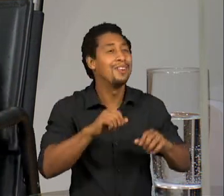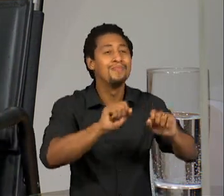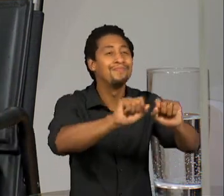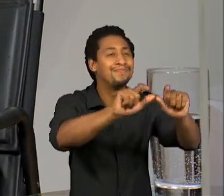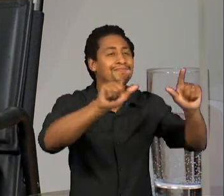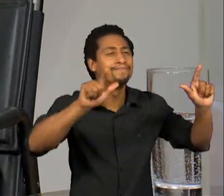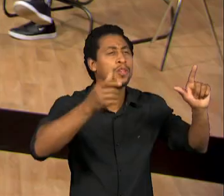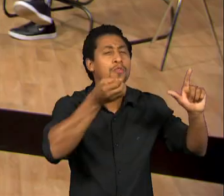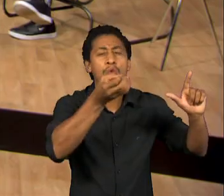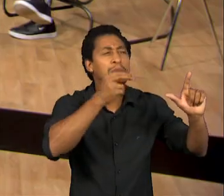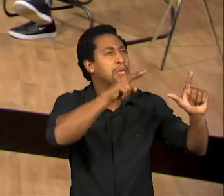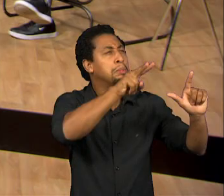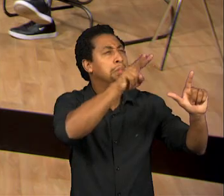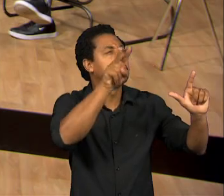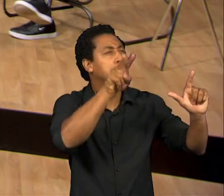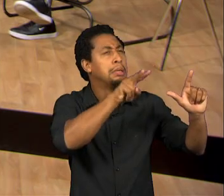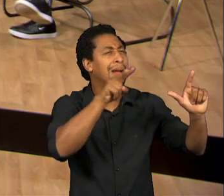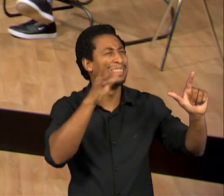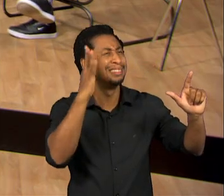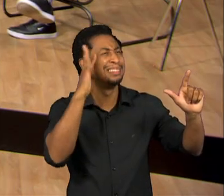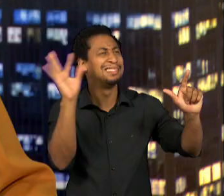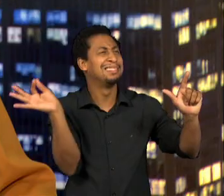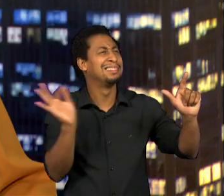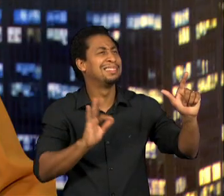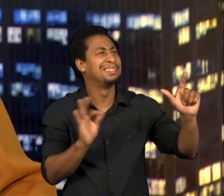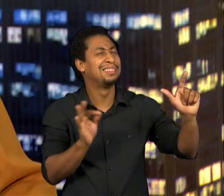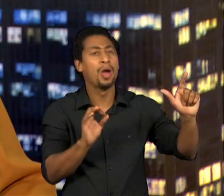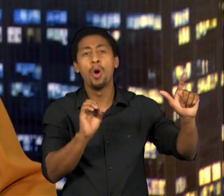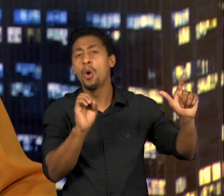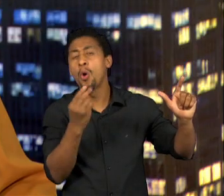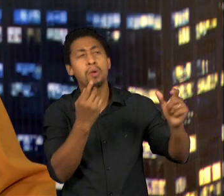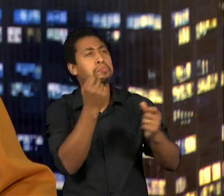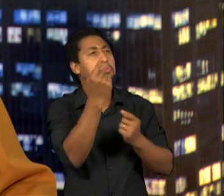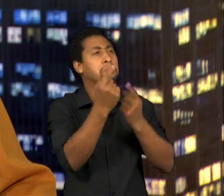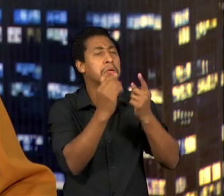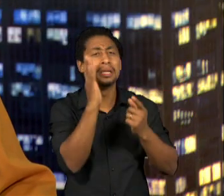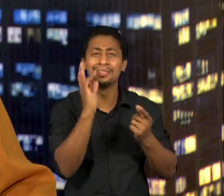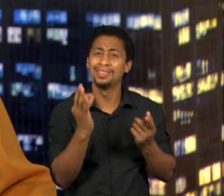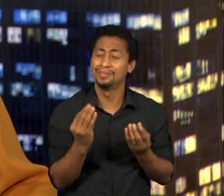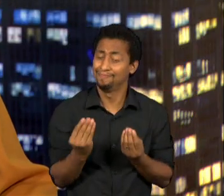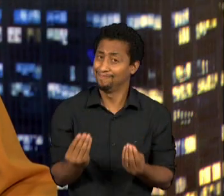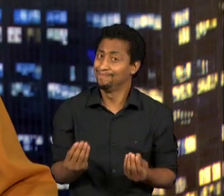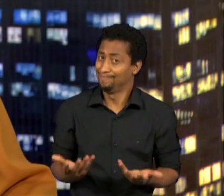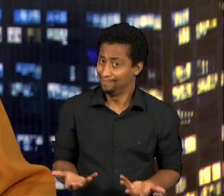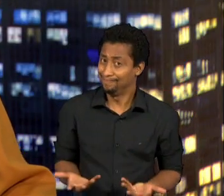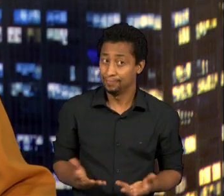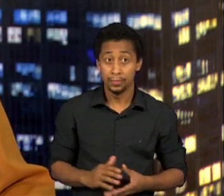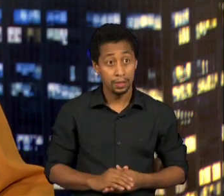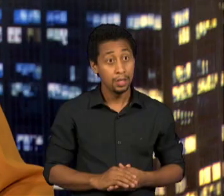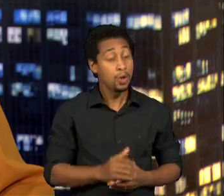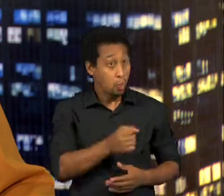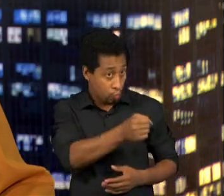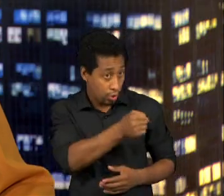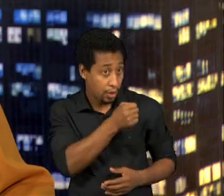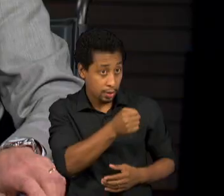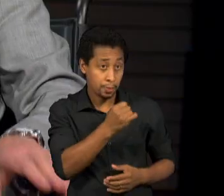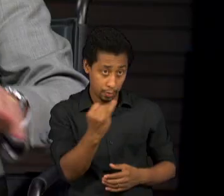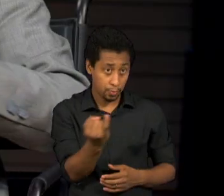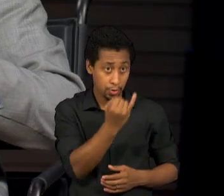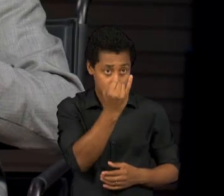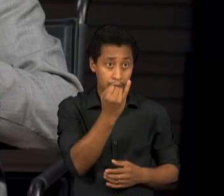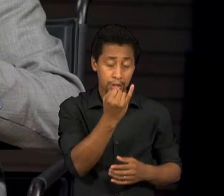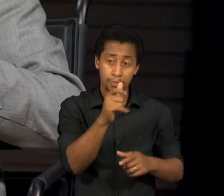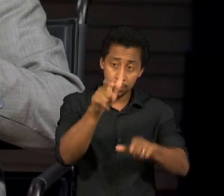do jornalista. E é em meio a tudo isso, Butch, que o jornalismo tem a chance também de resgatar a sua confiança?